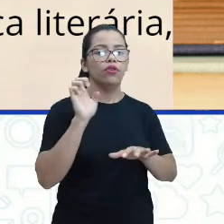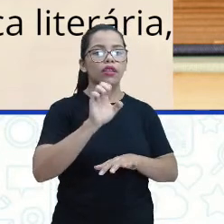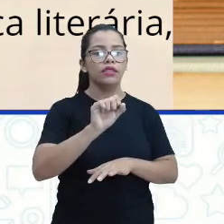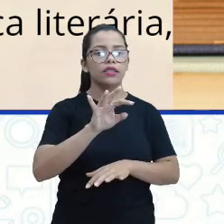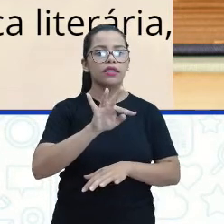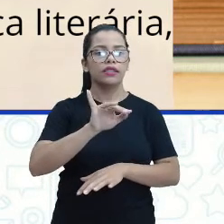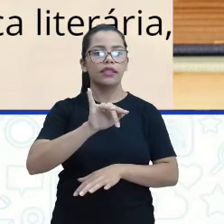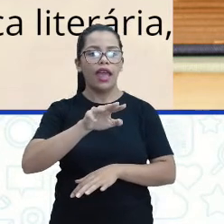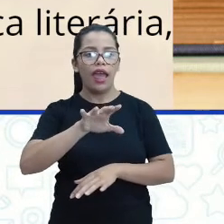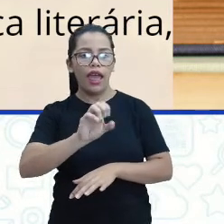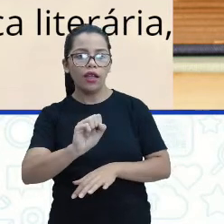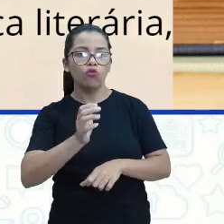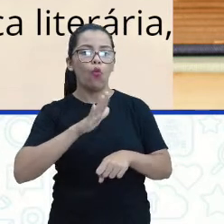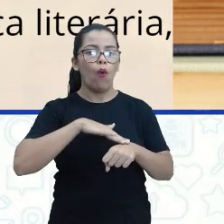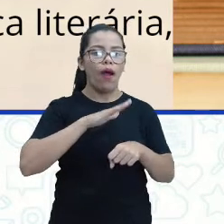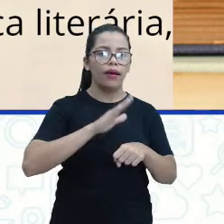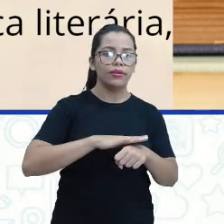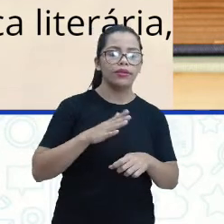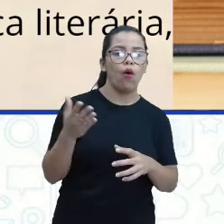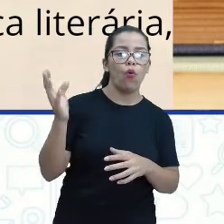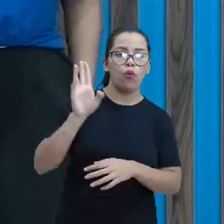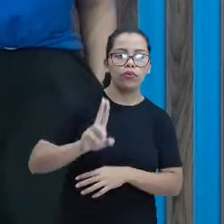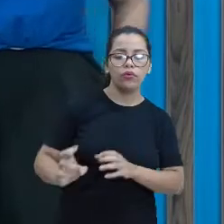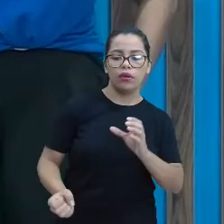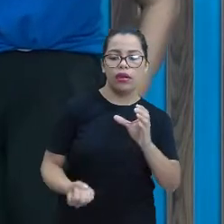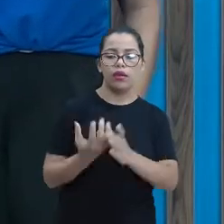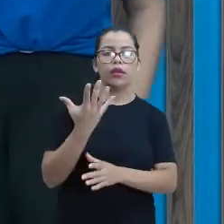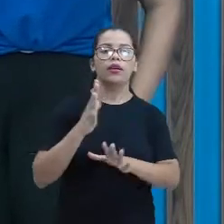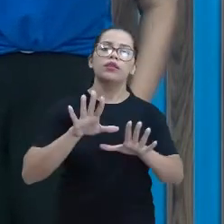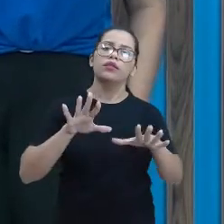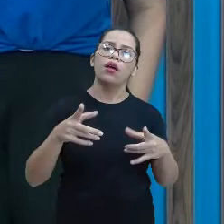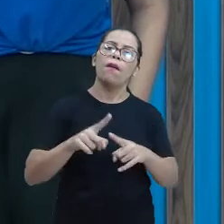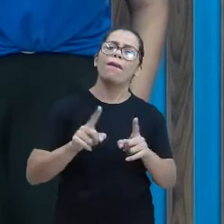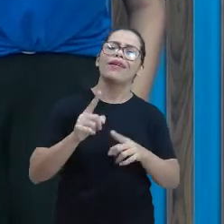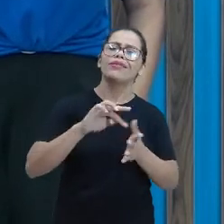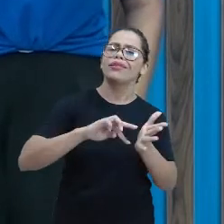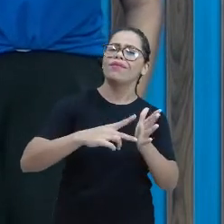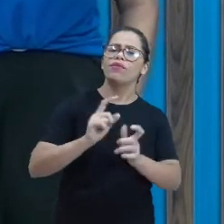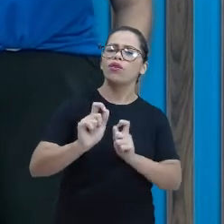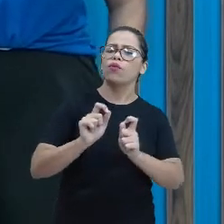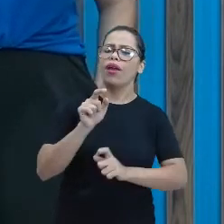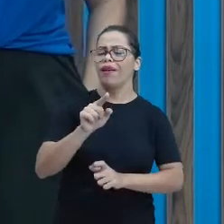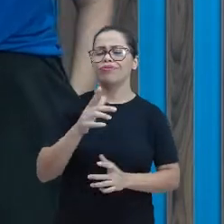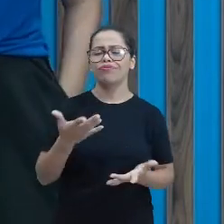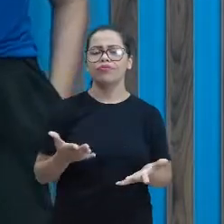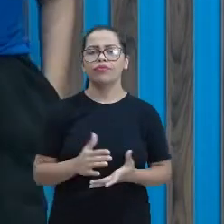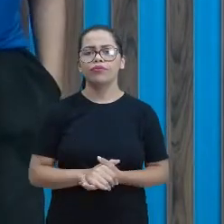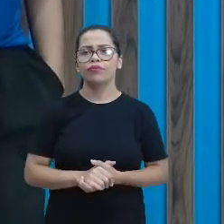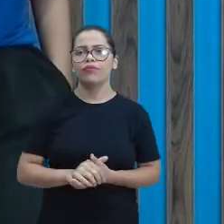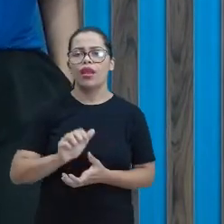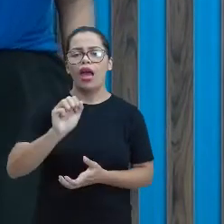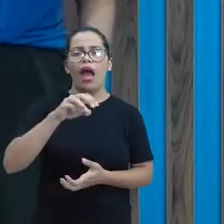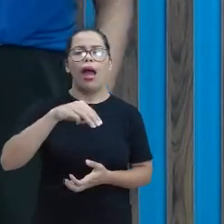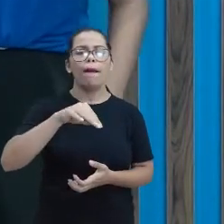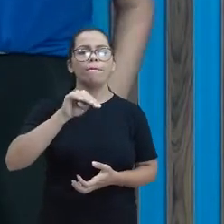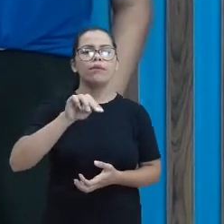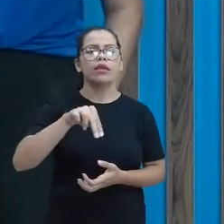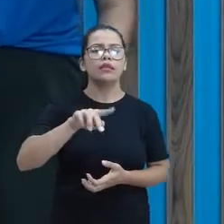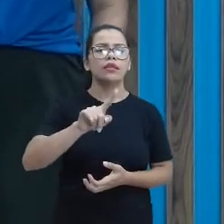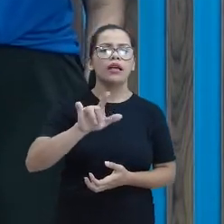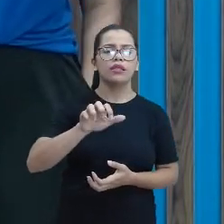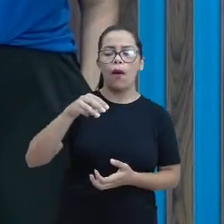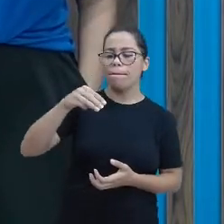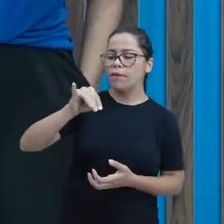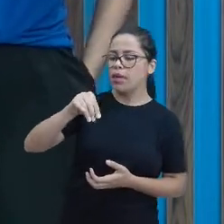mímesis da ação através da criação. Aí vocês, mas isso quer dizer o quê? A mímese da ação. A mímese é uma palavra